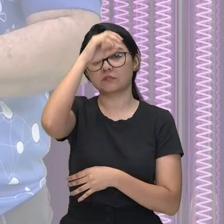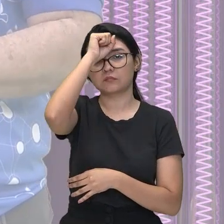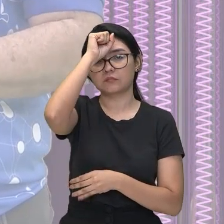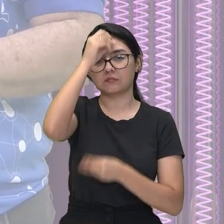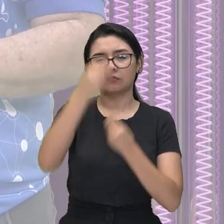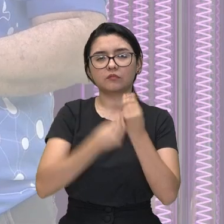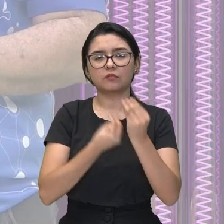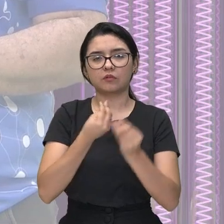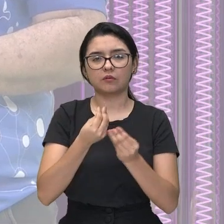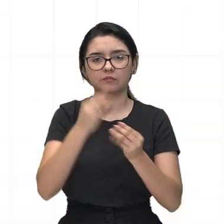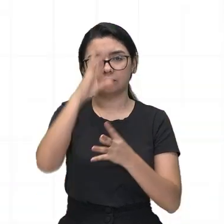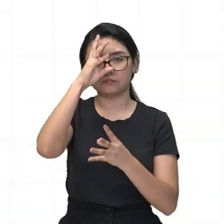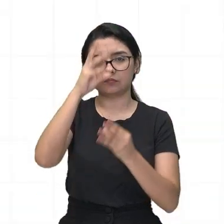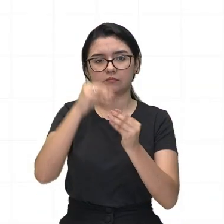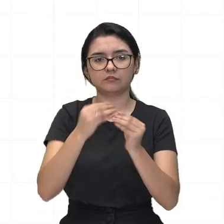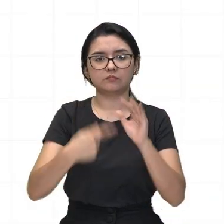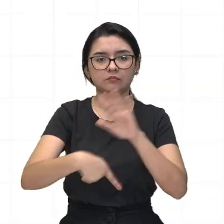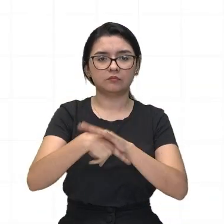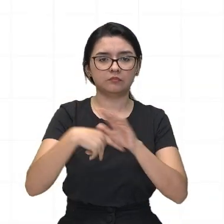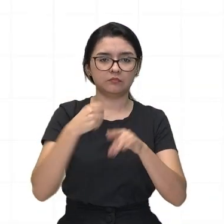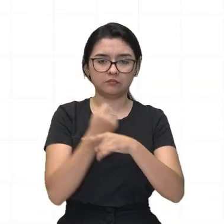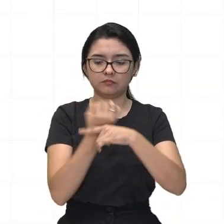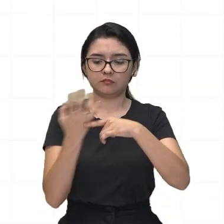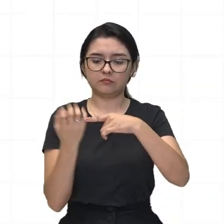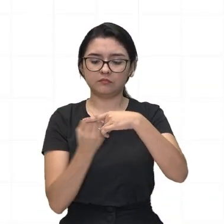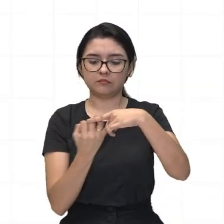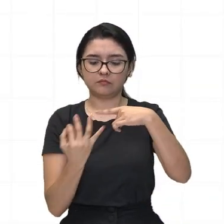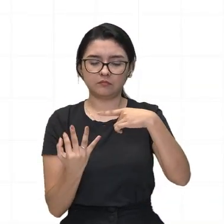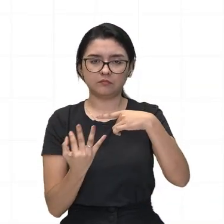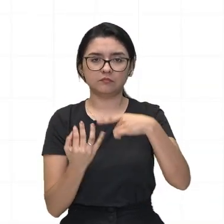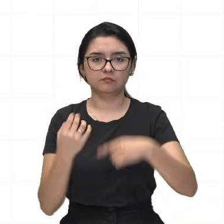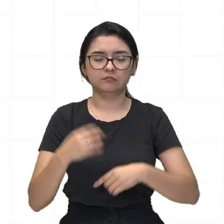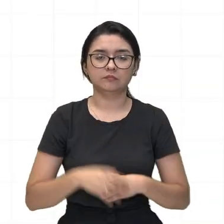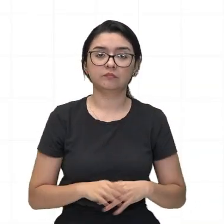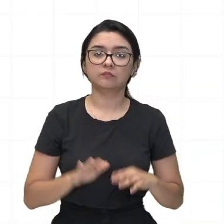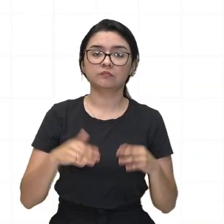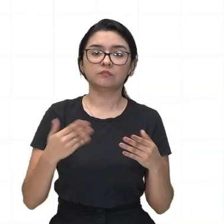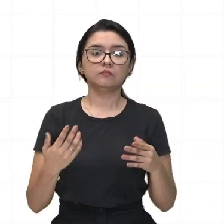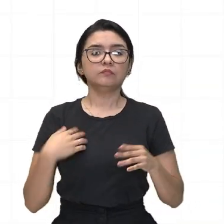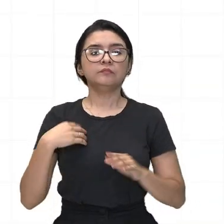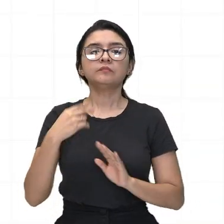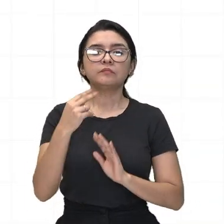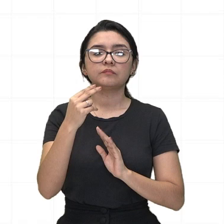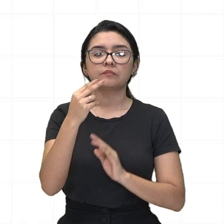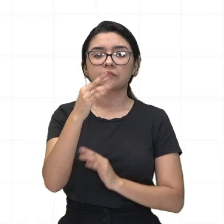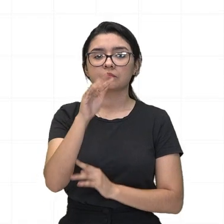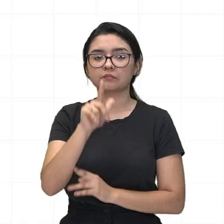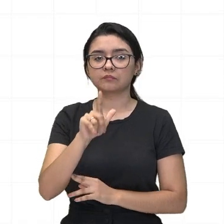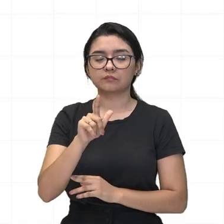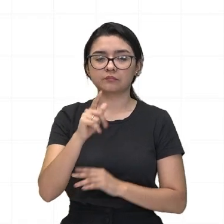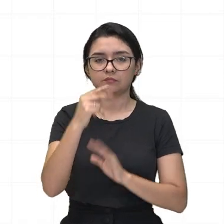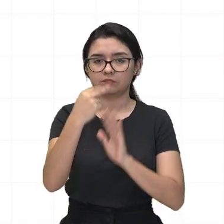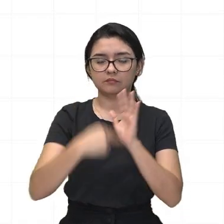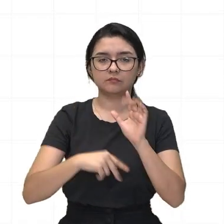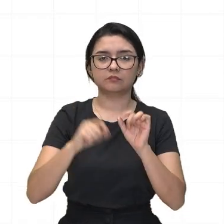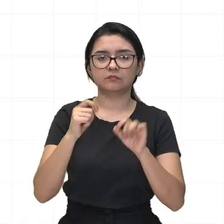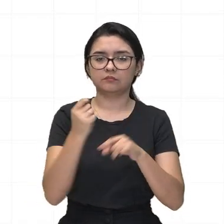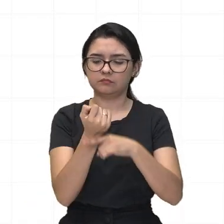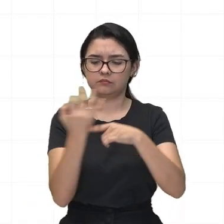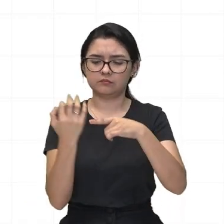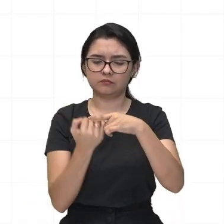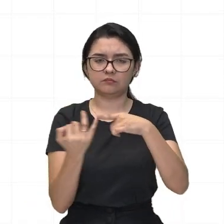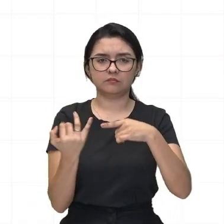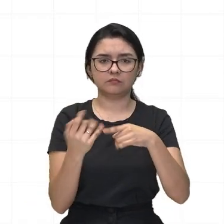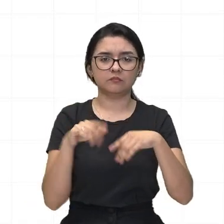de frações. Acompanha aqui na tela. Pessoal, leitura de frações. Para fazer a leitura de uma